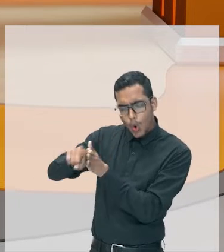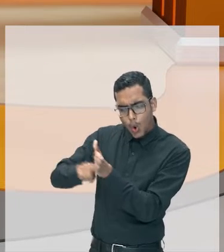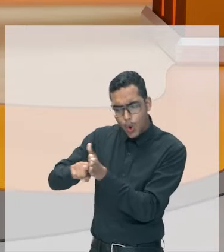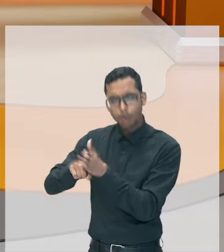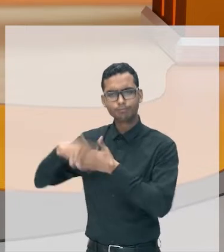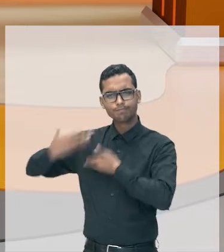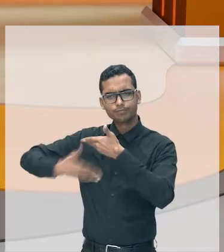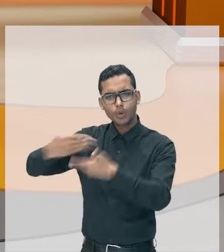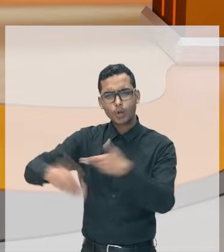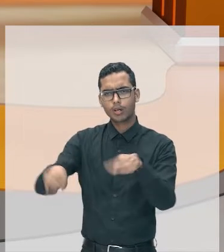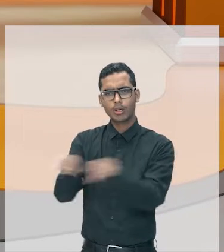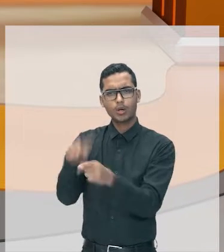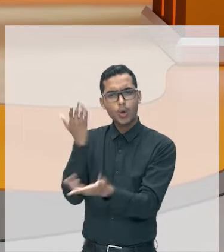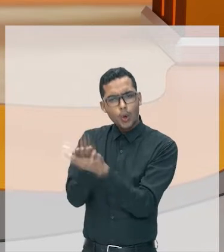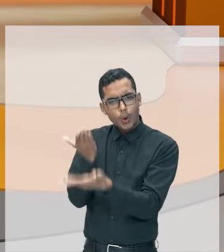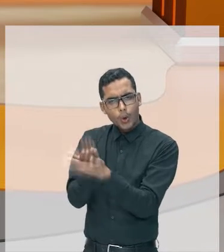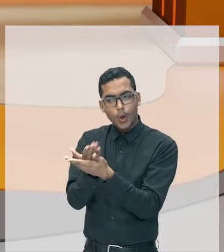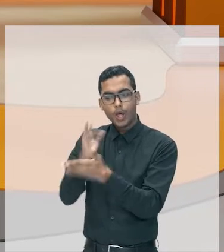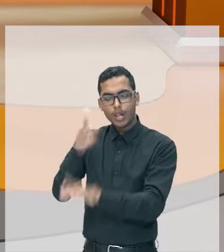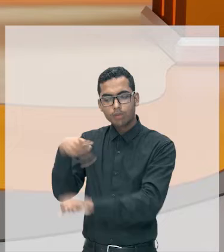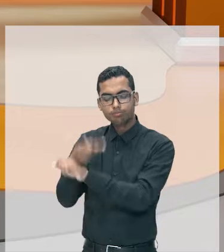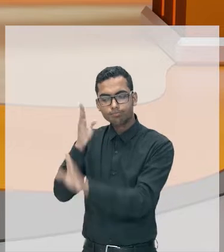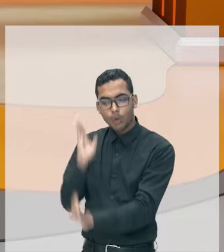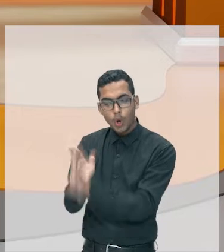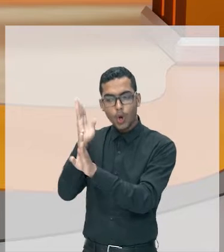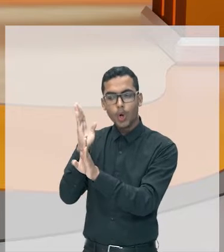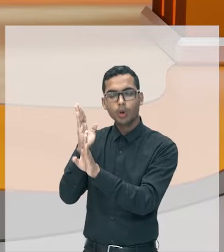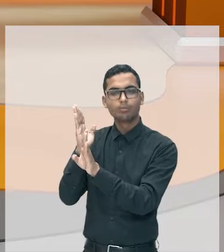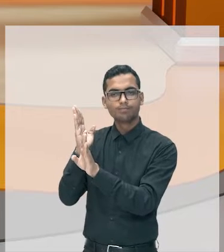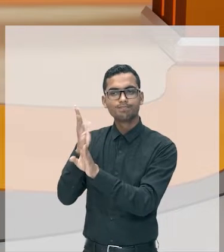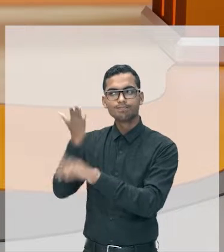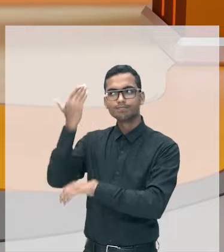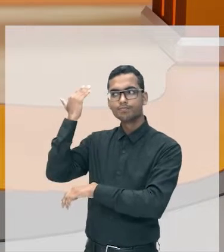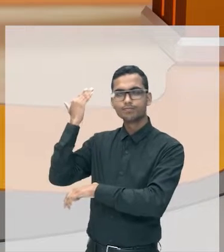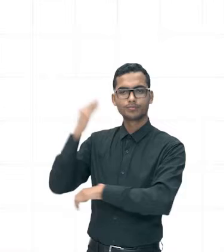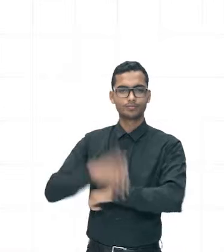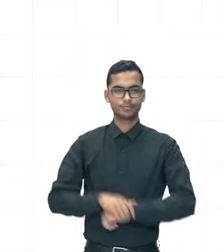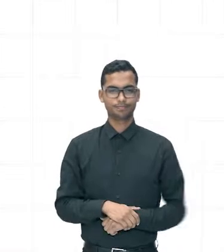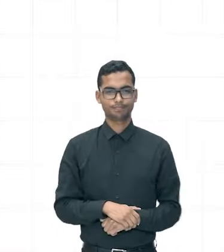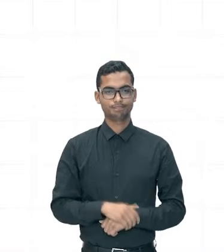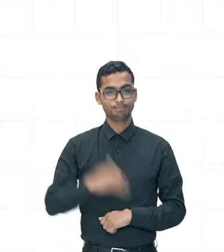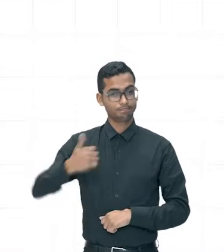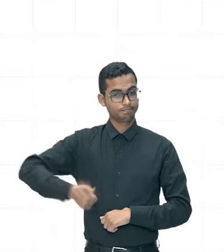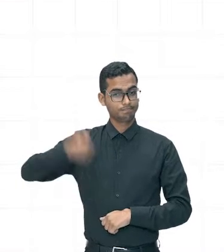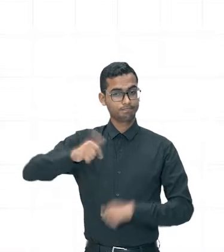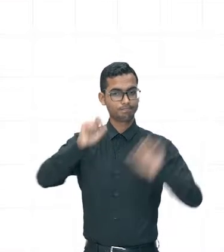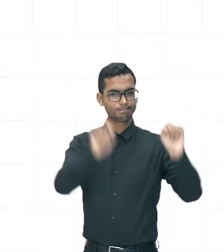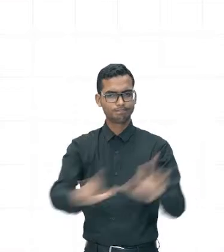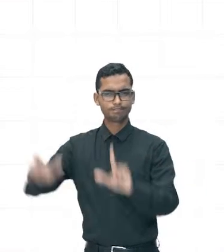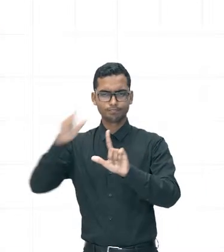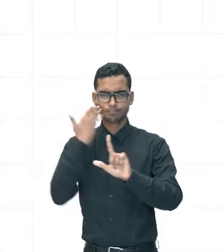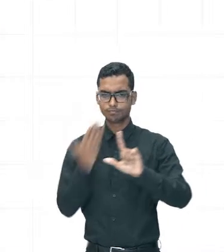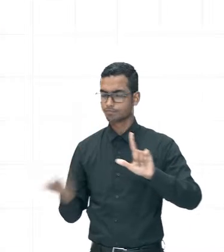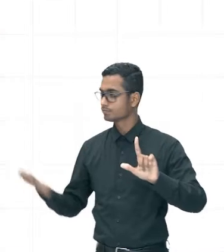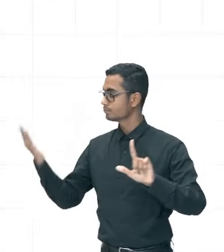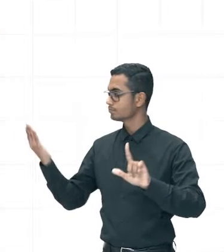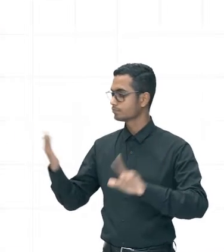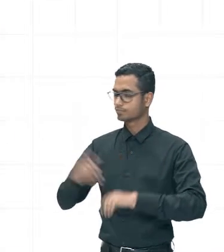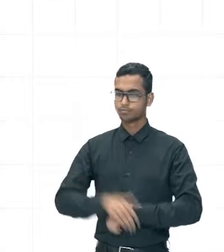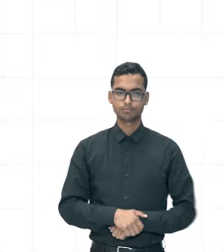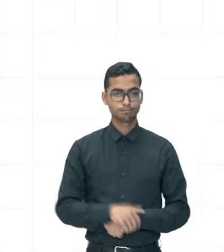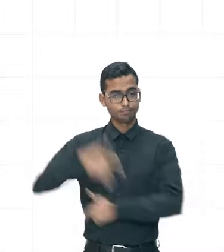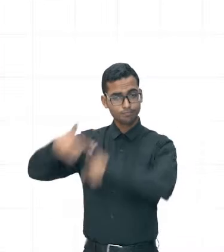que ele estuda, como é que ele desvenda o passado. E aí a gente tem a nossa primeira cartela que diz o seguinte, ó: o trabalho